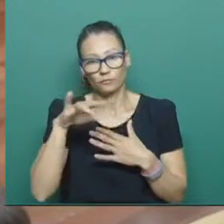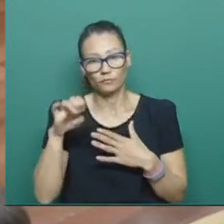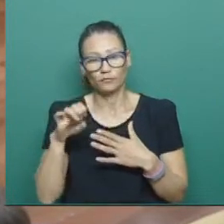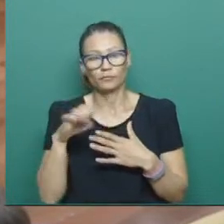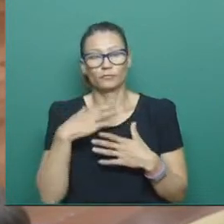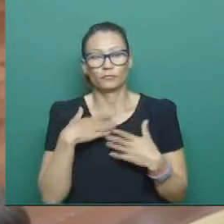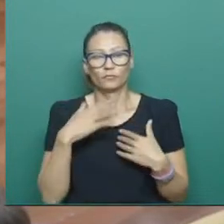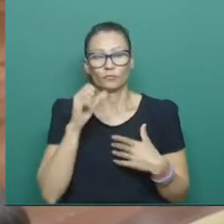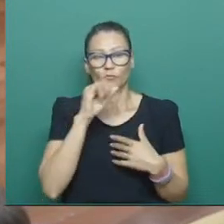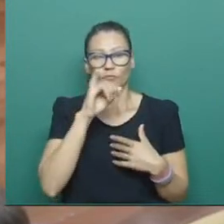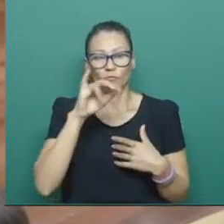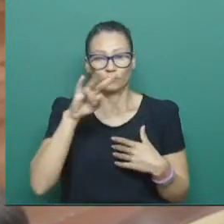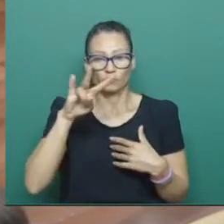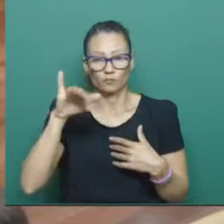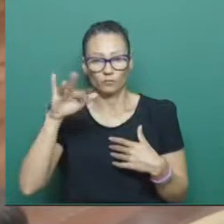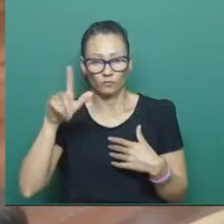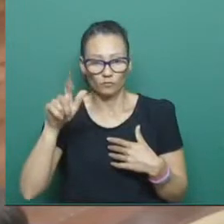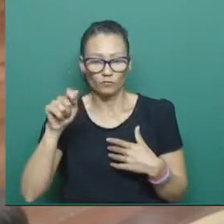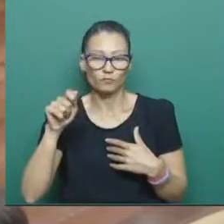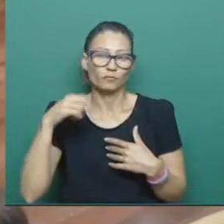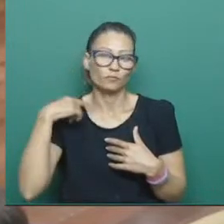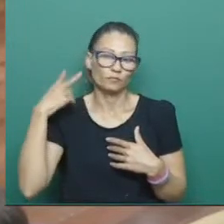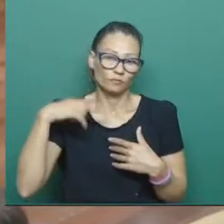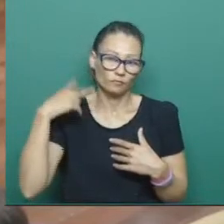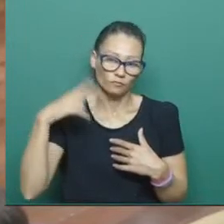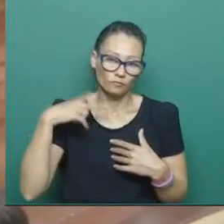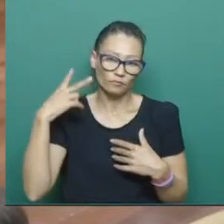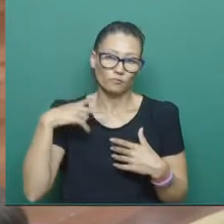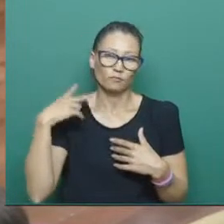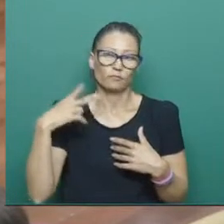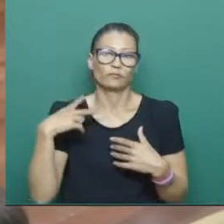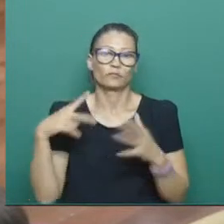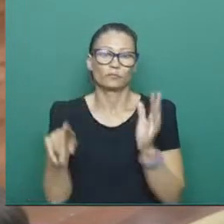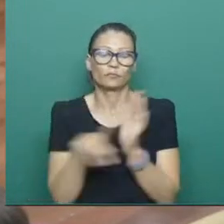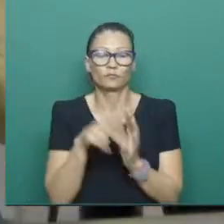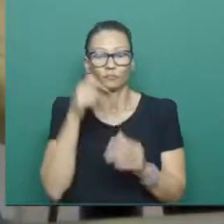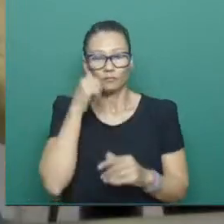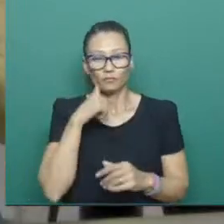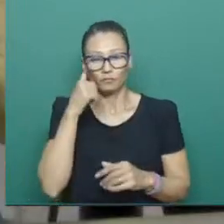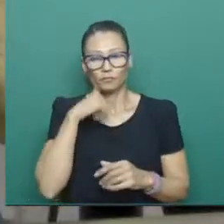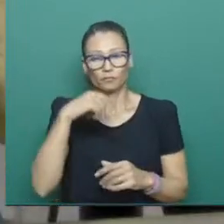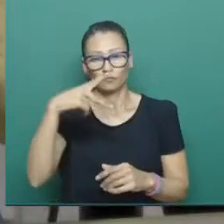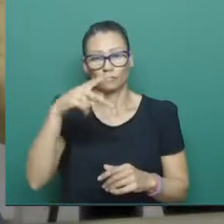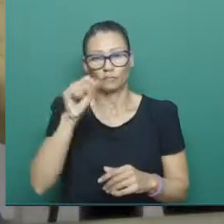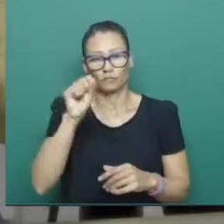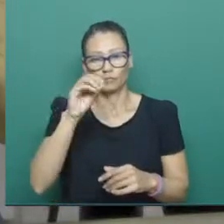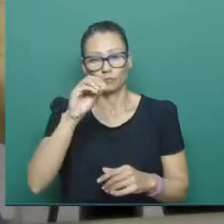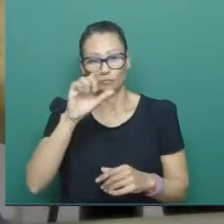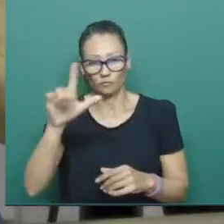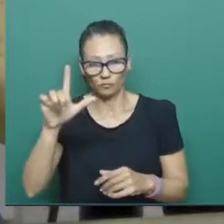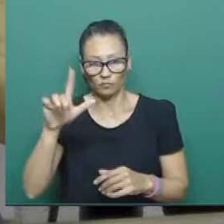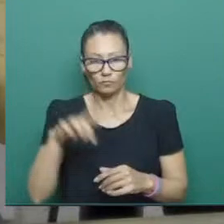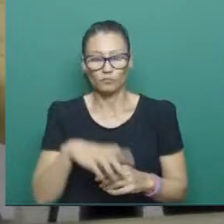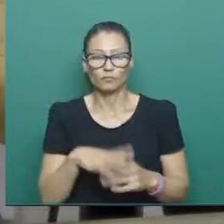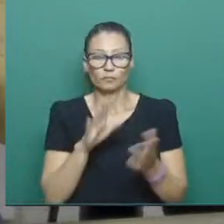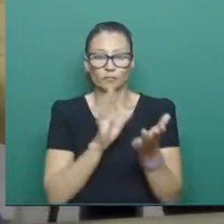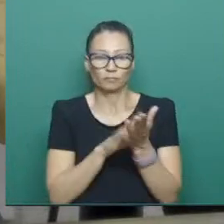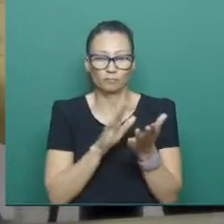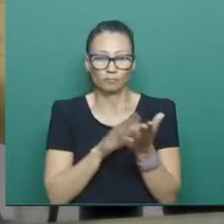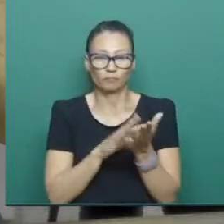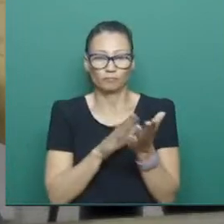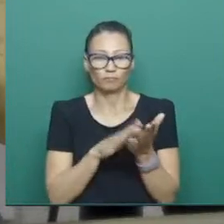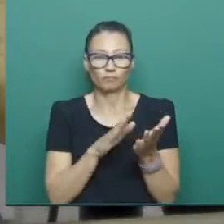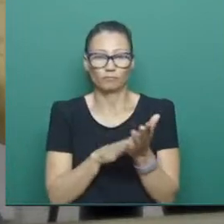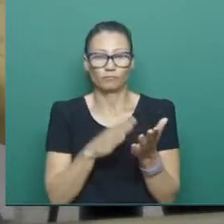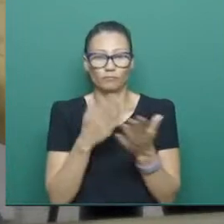sou vereadora da mandata coletiva Bancada Feminista do PSOL. Queria, primeiramente, dar os parabéns para a